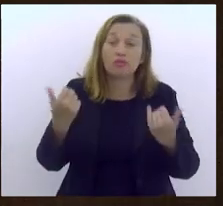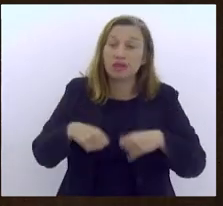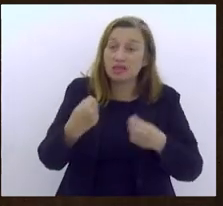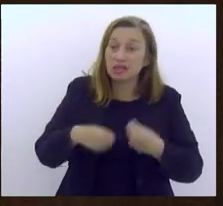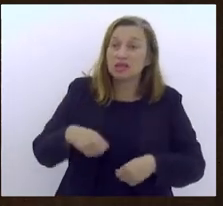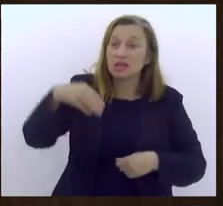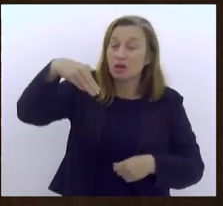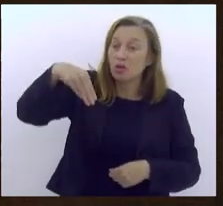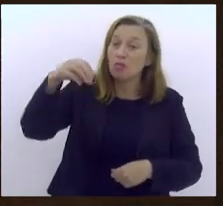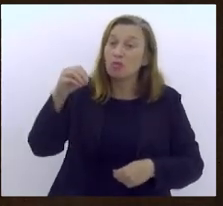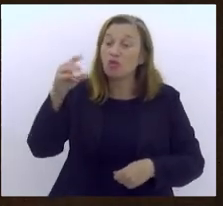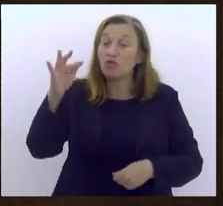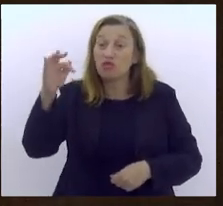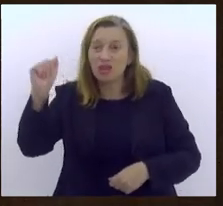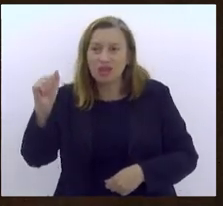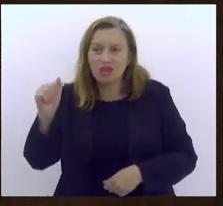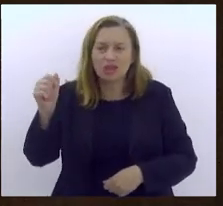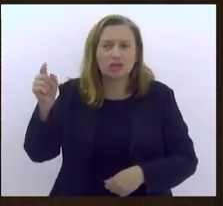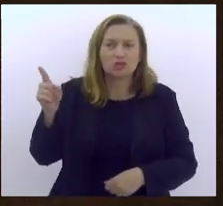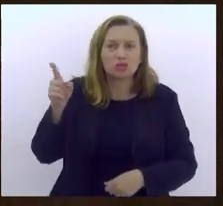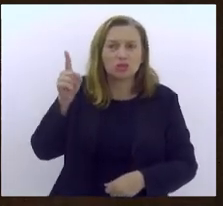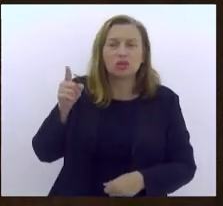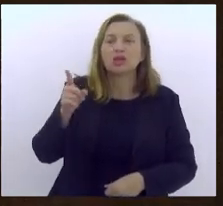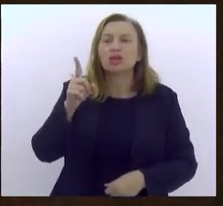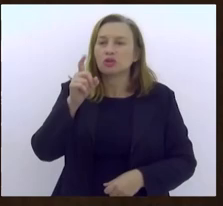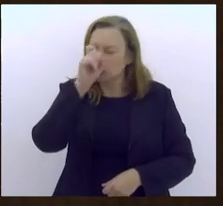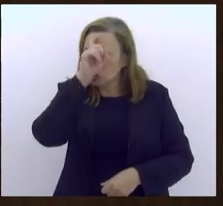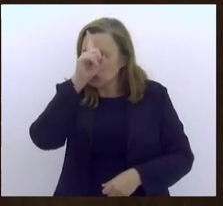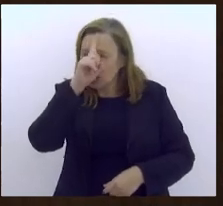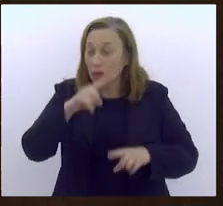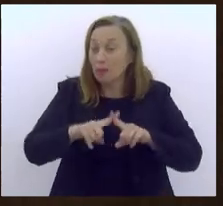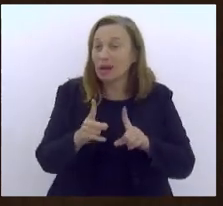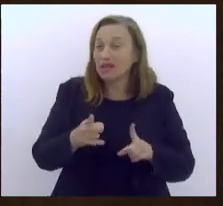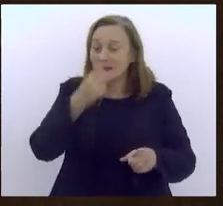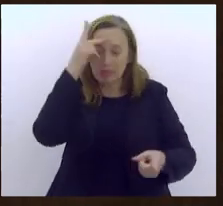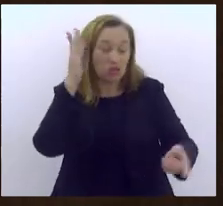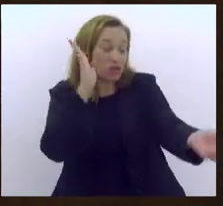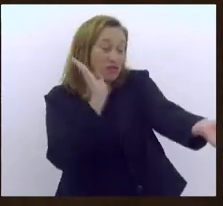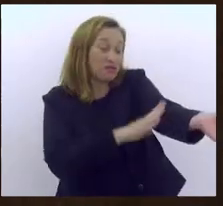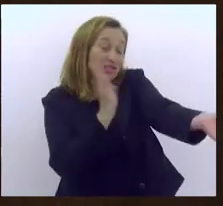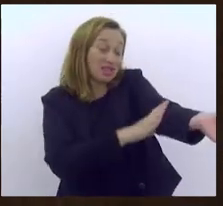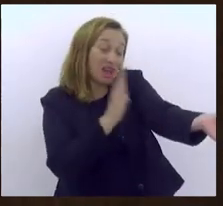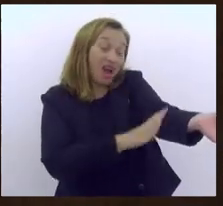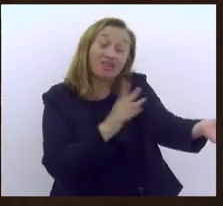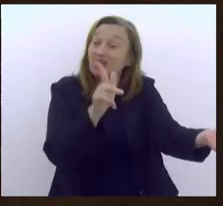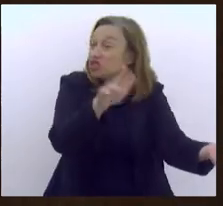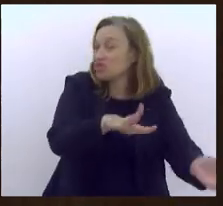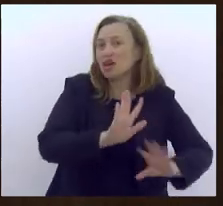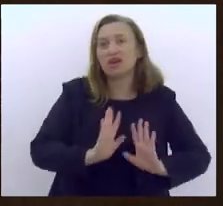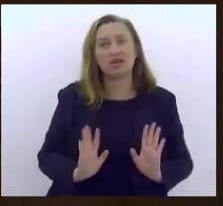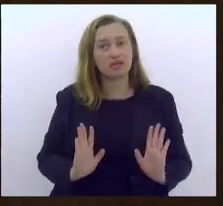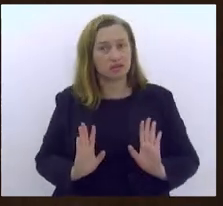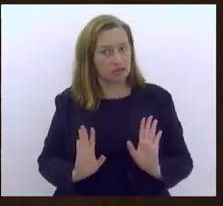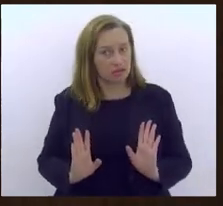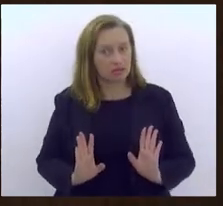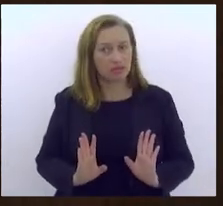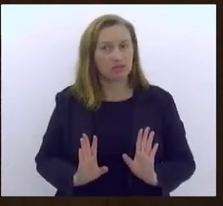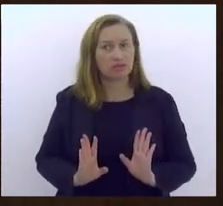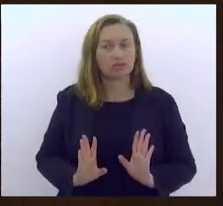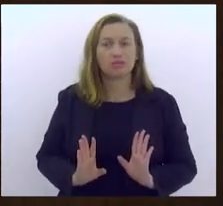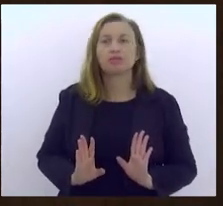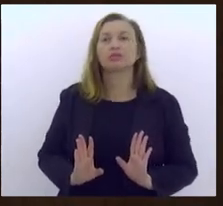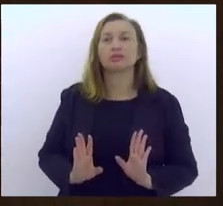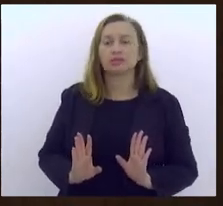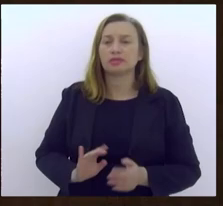morfina direto no hospital. Agora, o cara que é viciado em morfina já é diferente. E agora a gente tem que amadurecer também o nosso